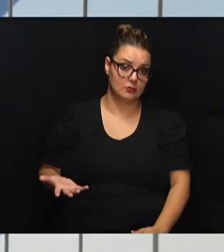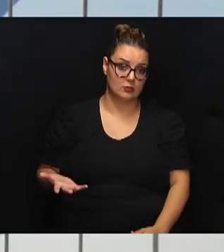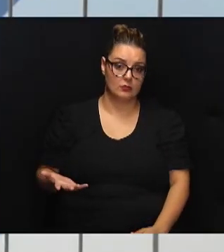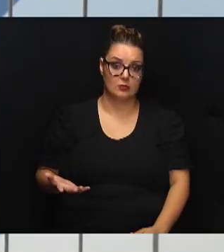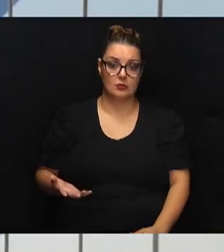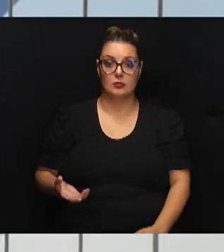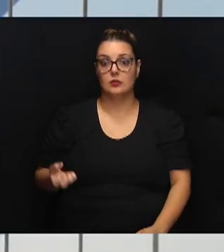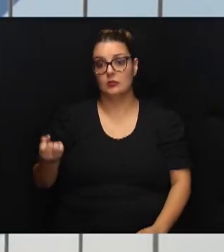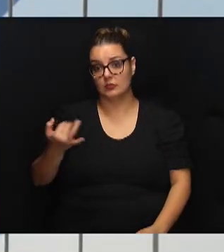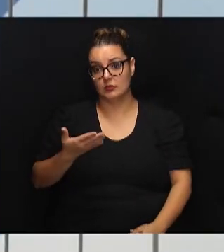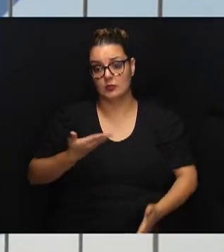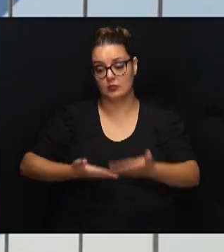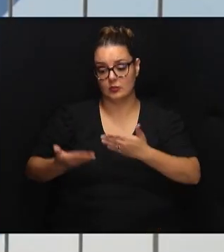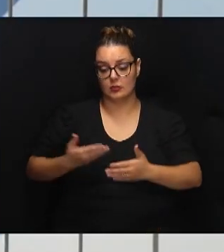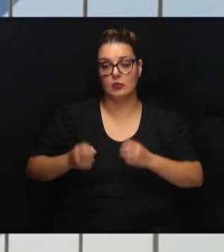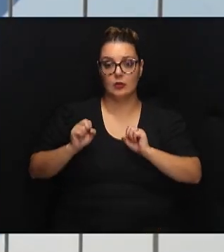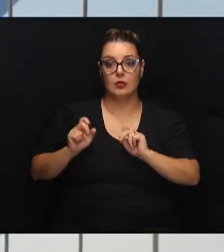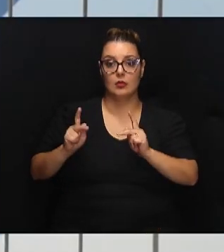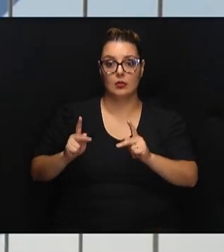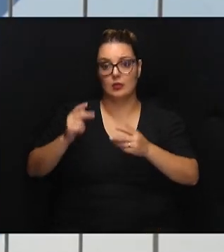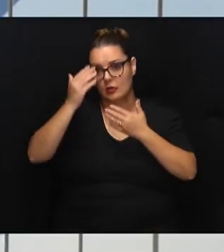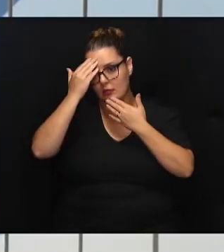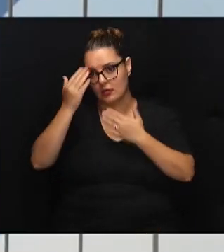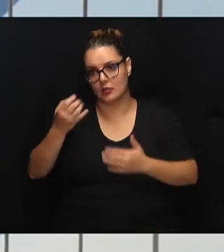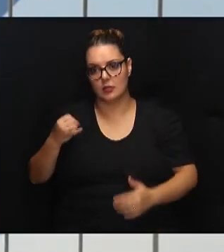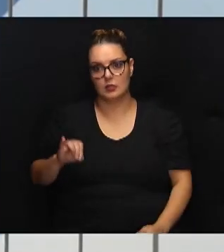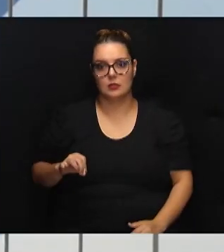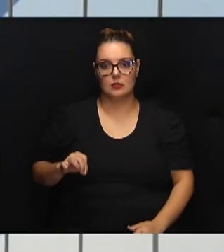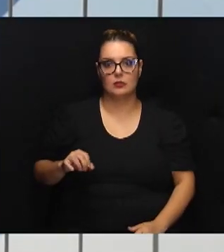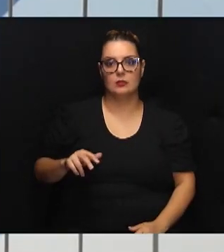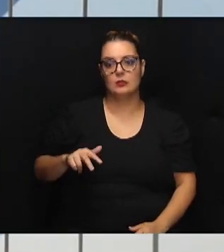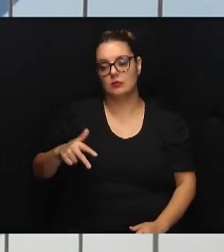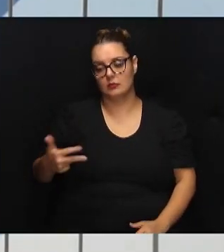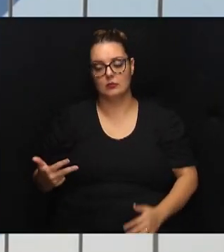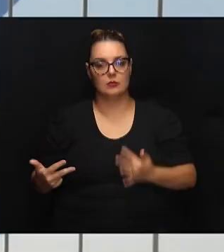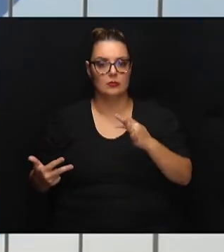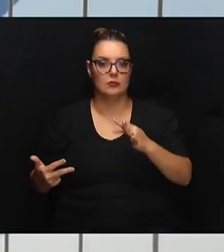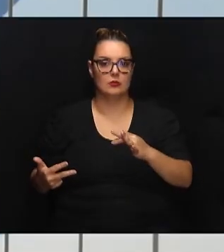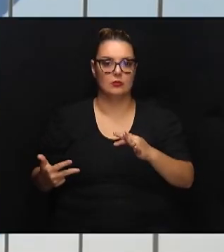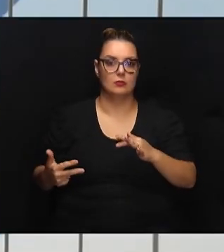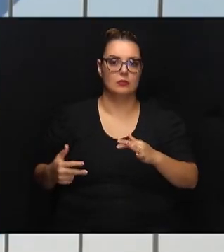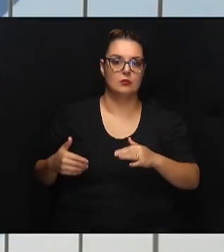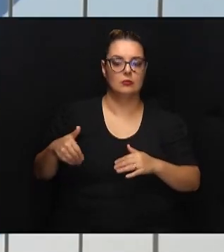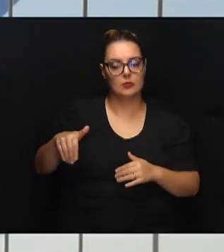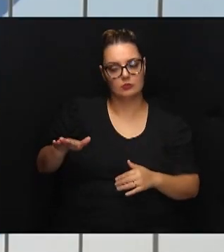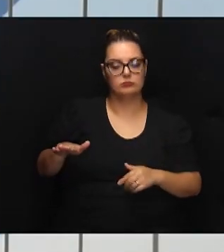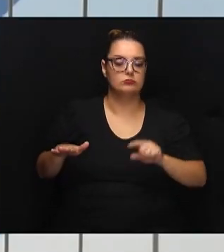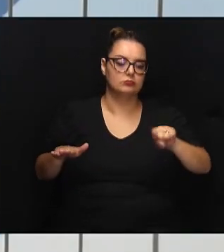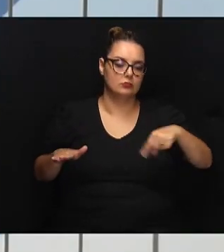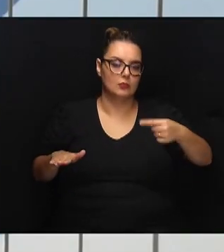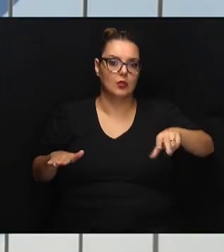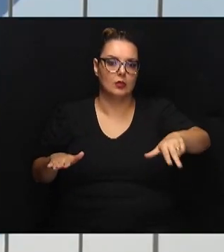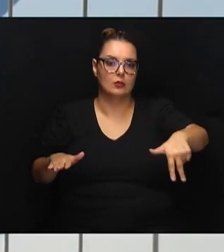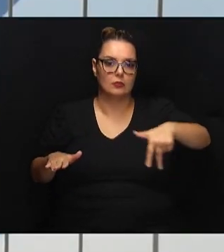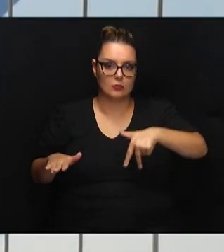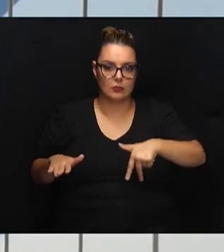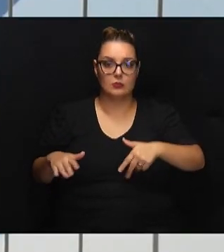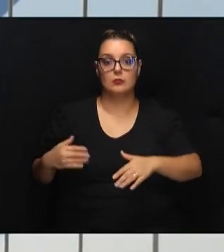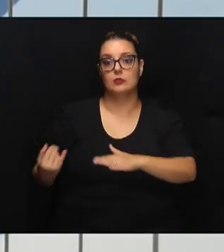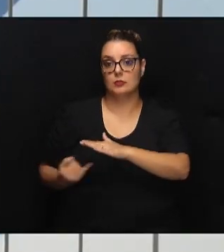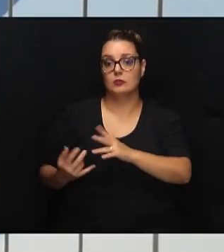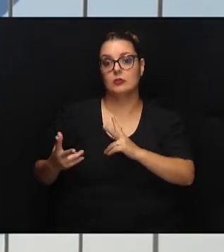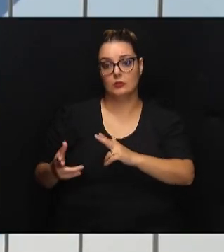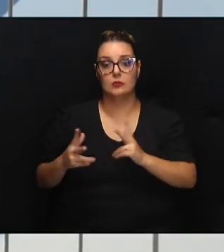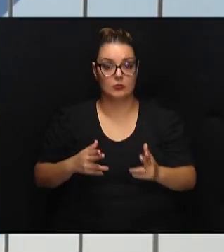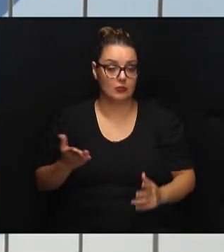você está me servindo, ok, obrigada. Se você cair amanhã e se machucar, eu já vou pegar um outro trabalhador que vai vir de forma informal.